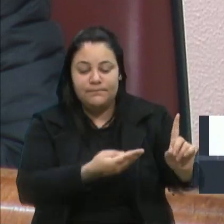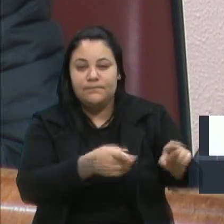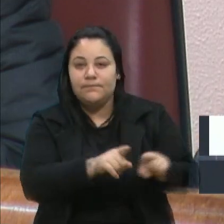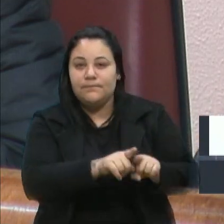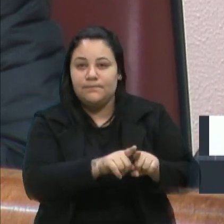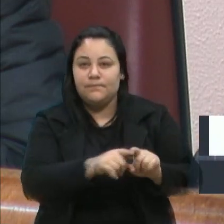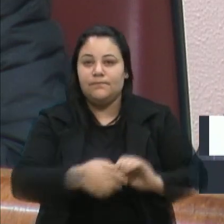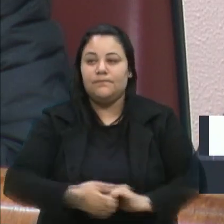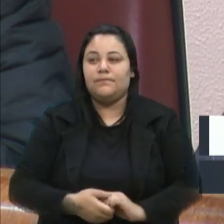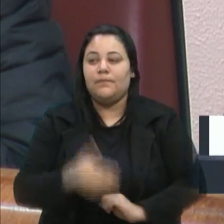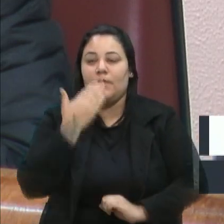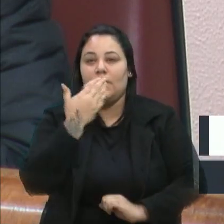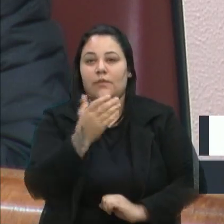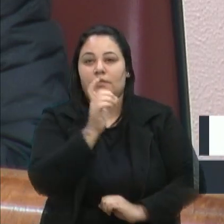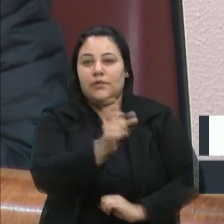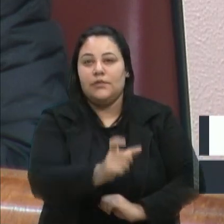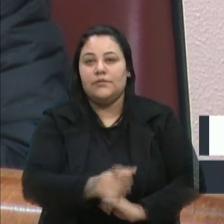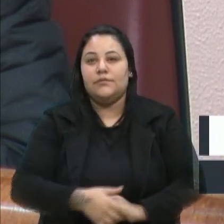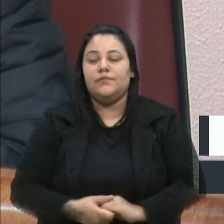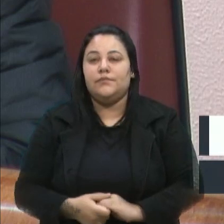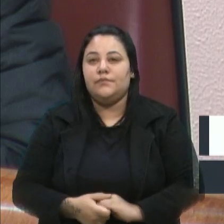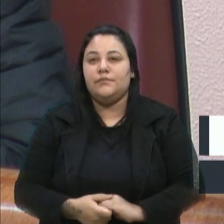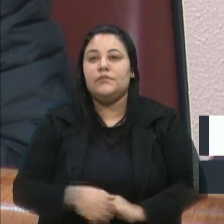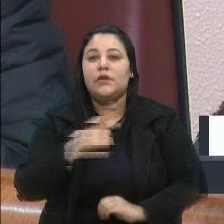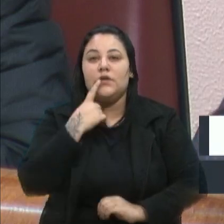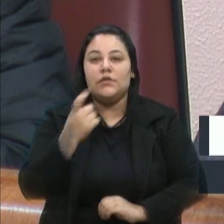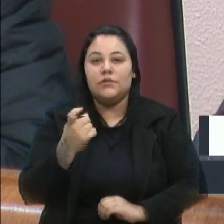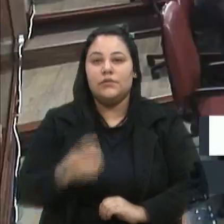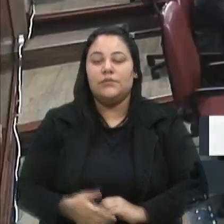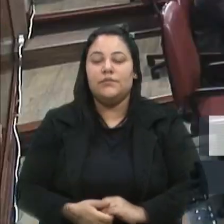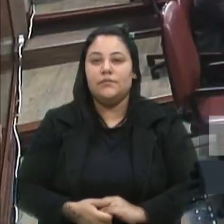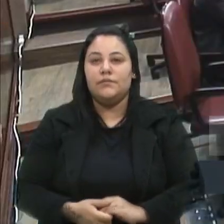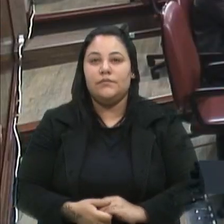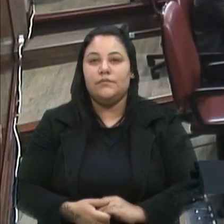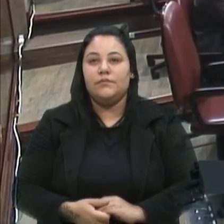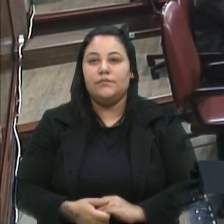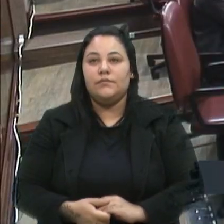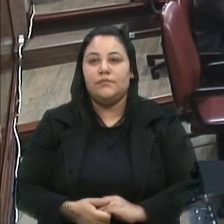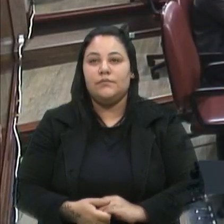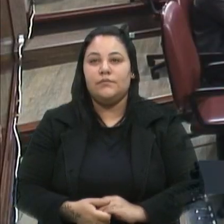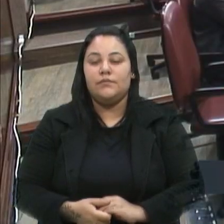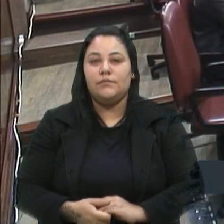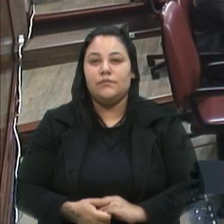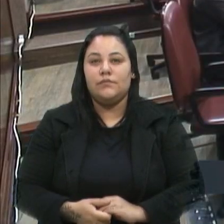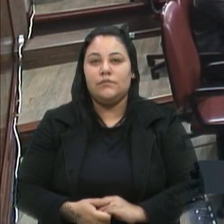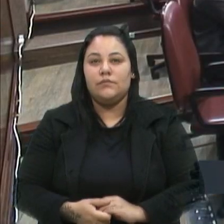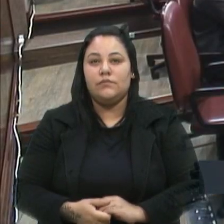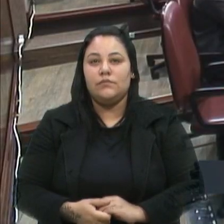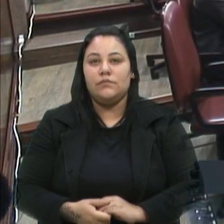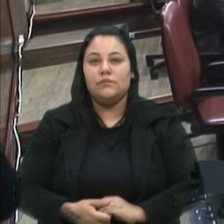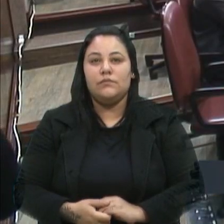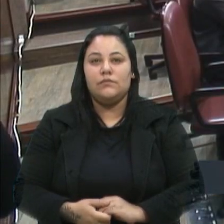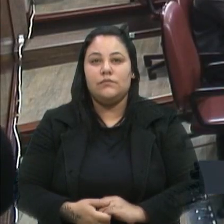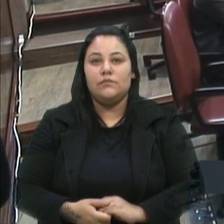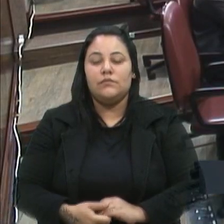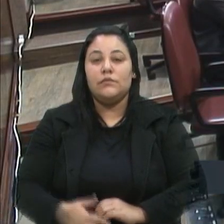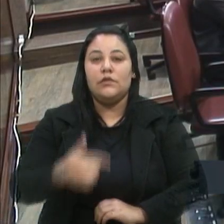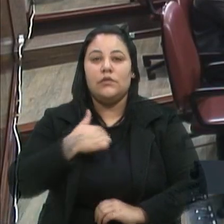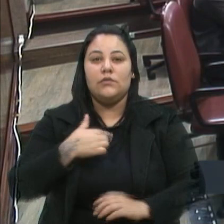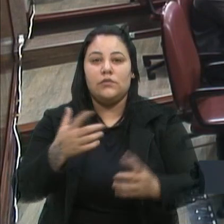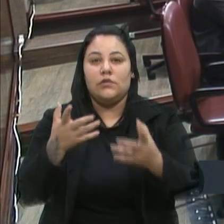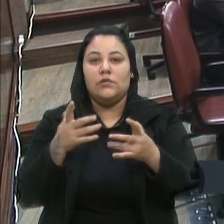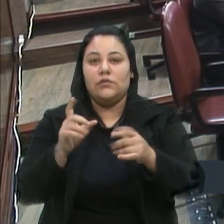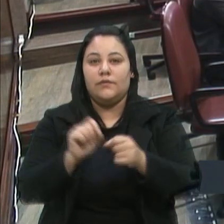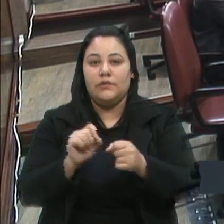congratulações. Peço a palavra. A palavra está à disposição. Rose Frigieri com a palavra. Peço a palavra. Eu quero fazer um voto